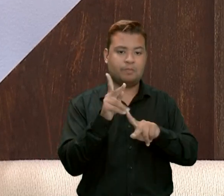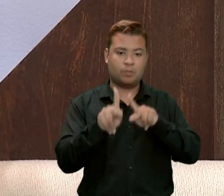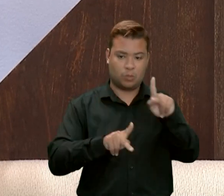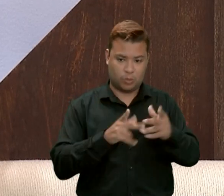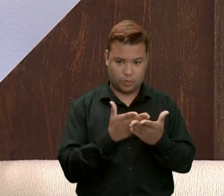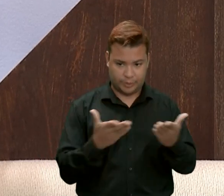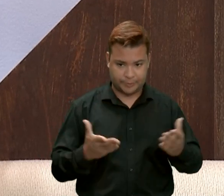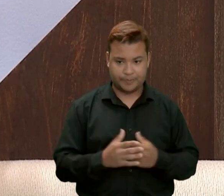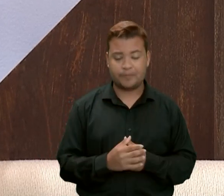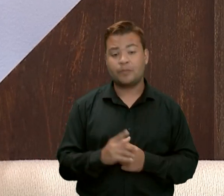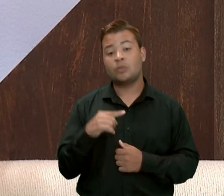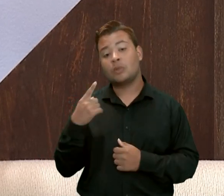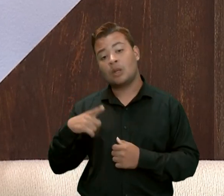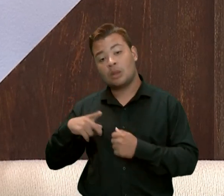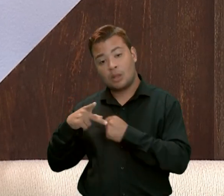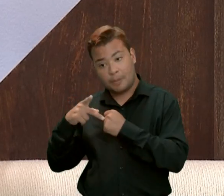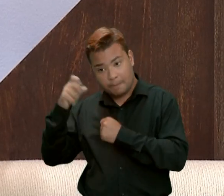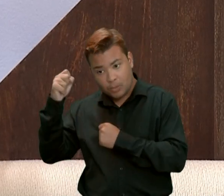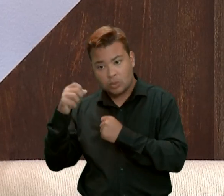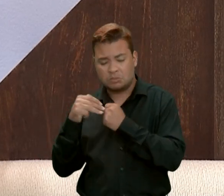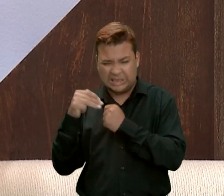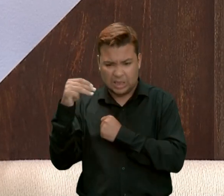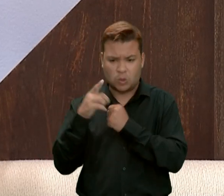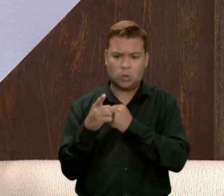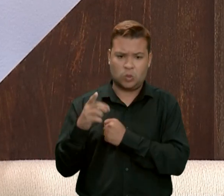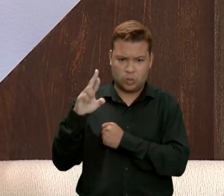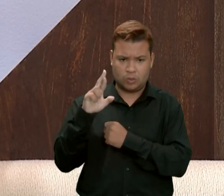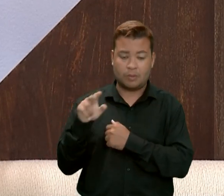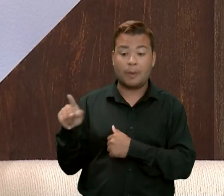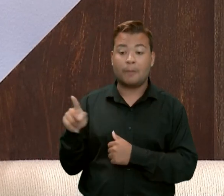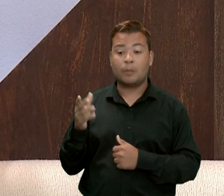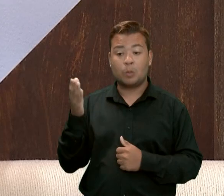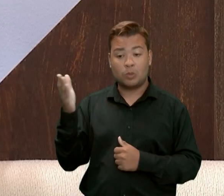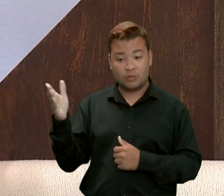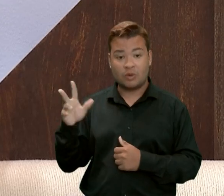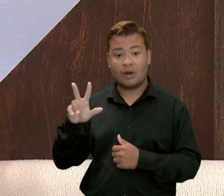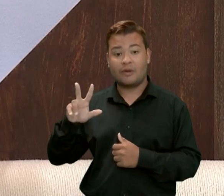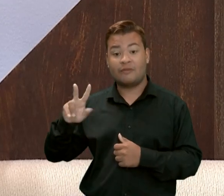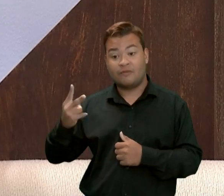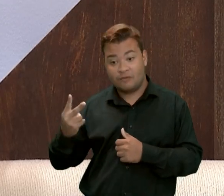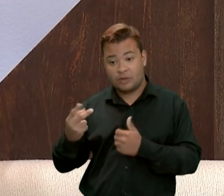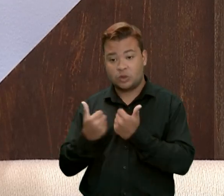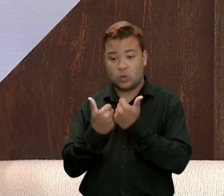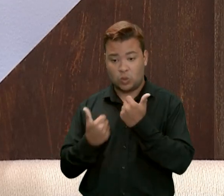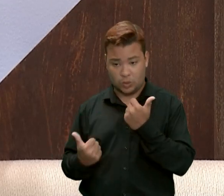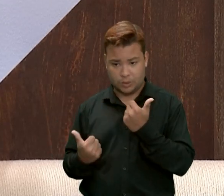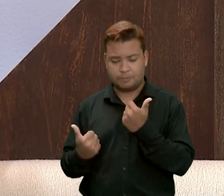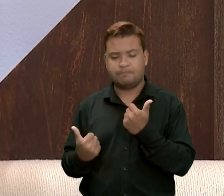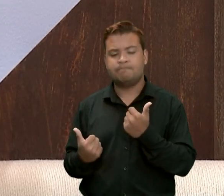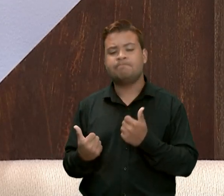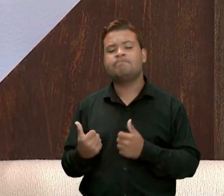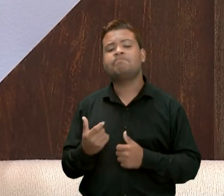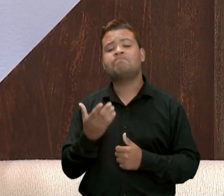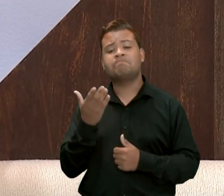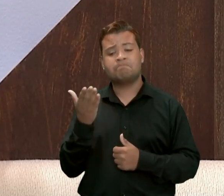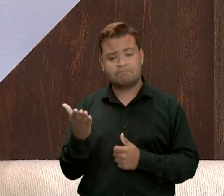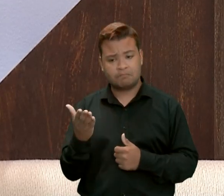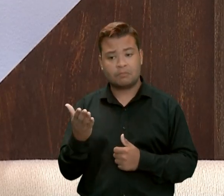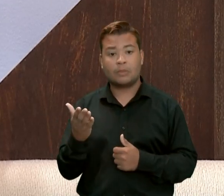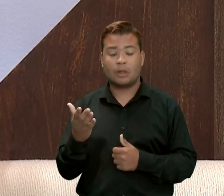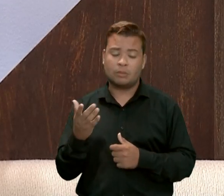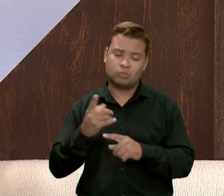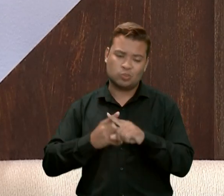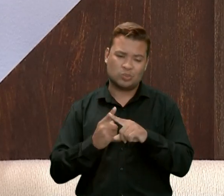temos um programa de pós-graduação, começar doutorado, que a professora Luciana é a vice-coordenadora, e que tem, como é um